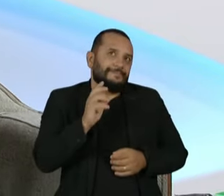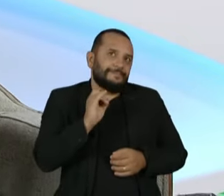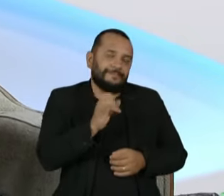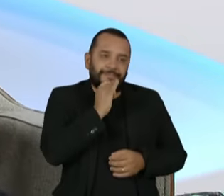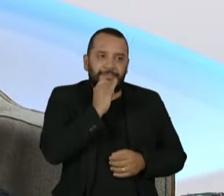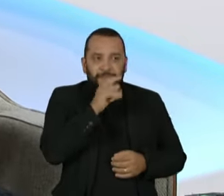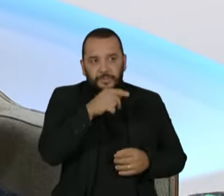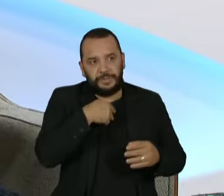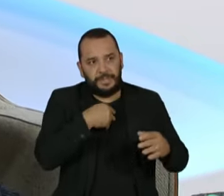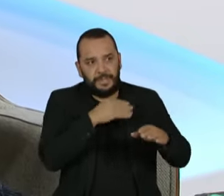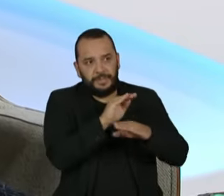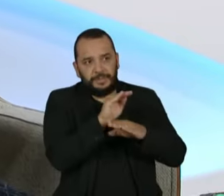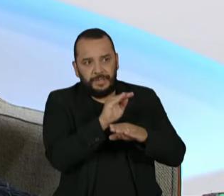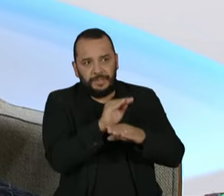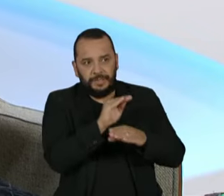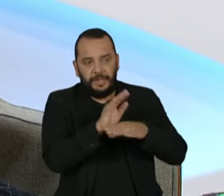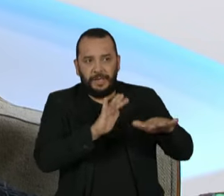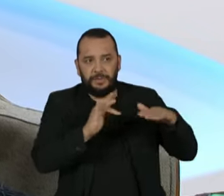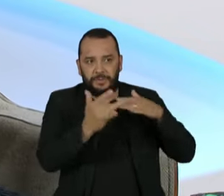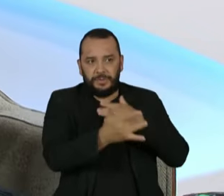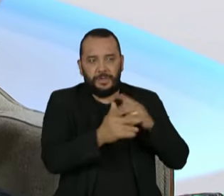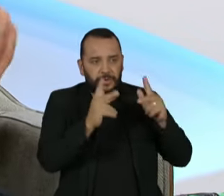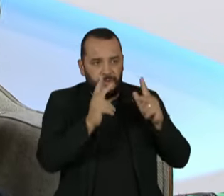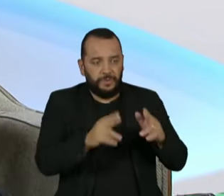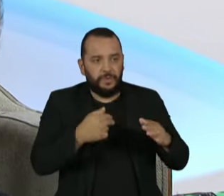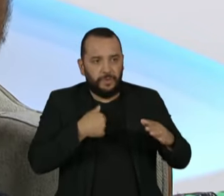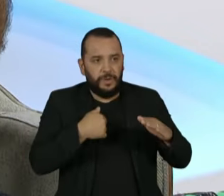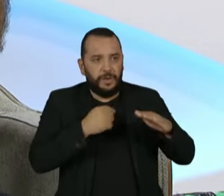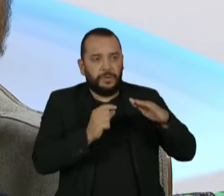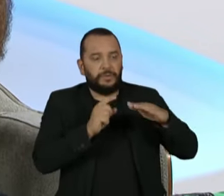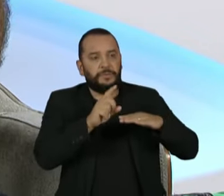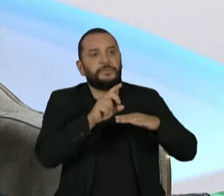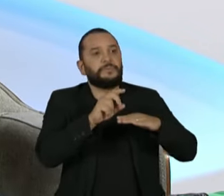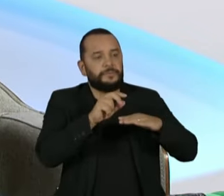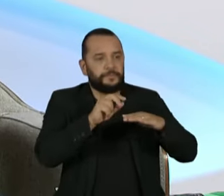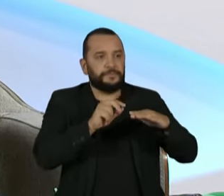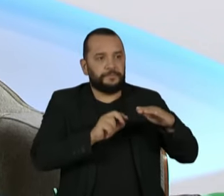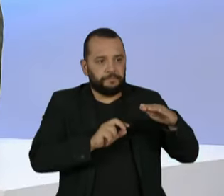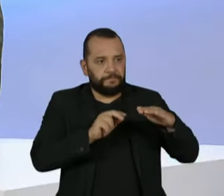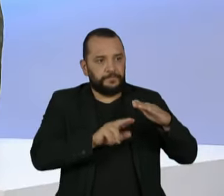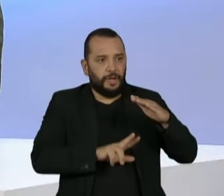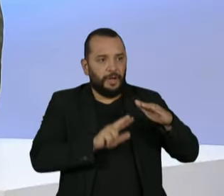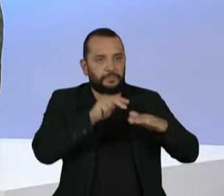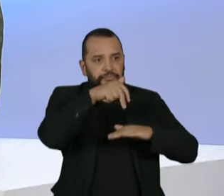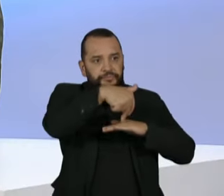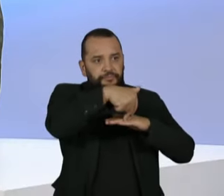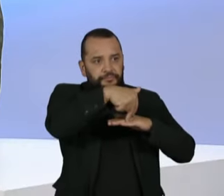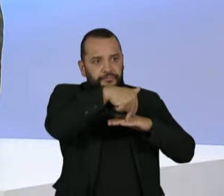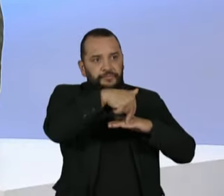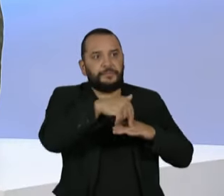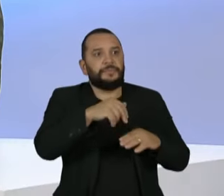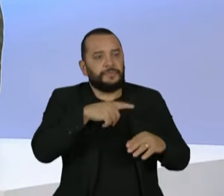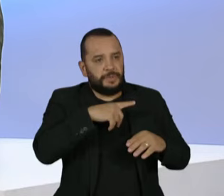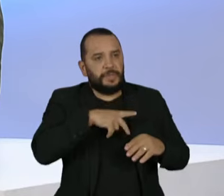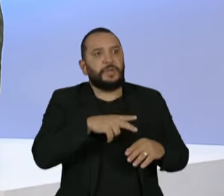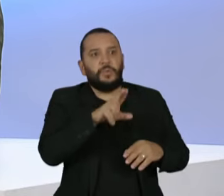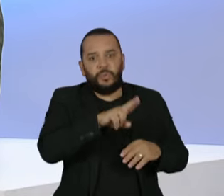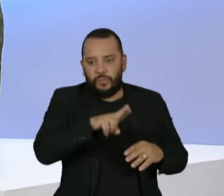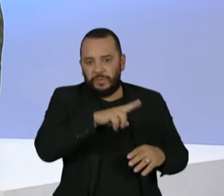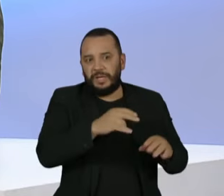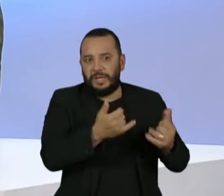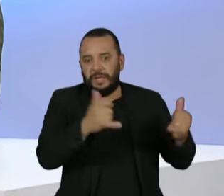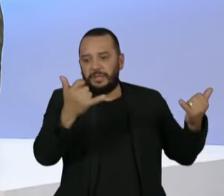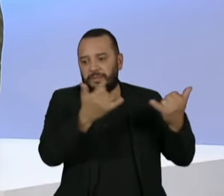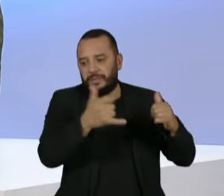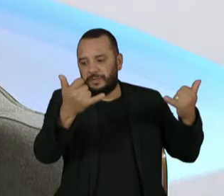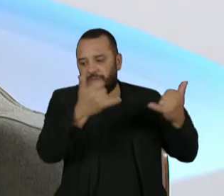sustentar uma rede social baseada na metaverso 10 vezes mais caro do ponto de vista de consumo energético é muito pouco muita